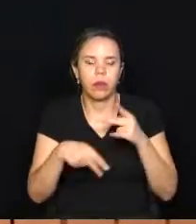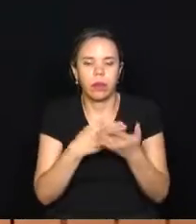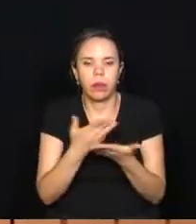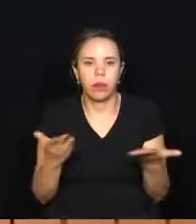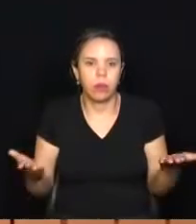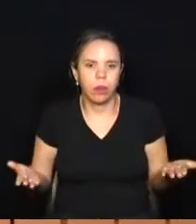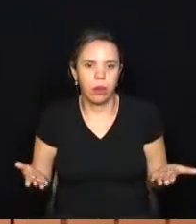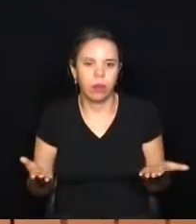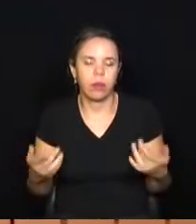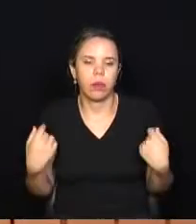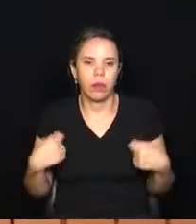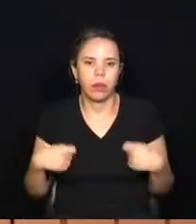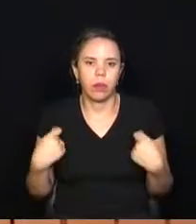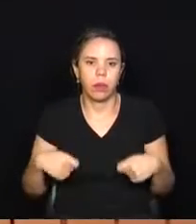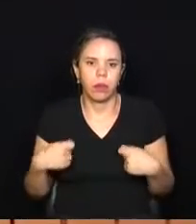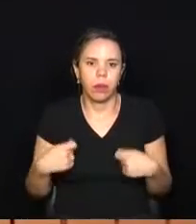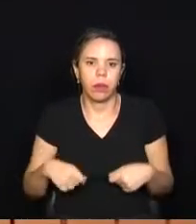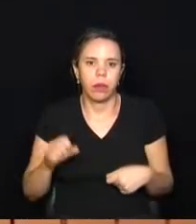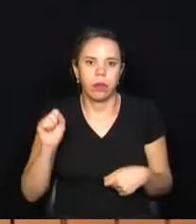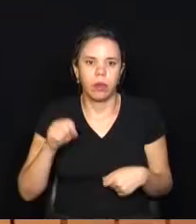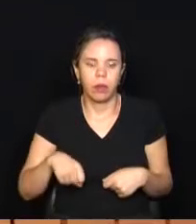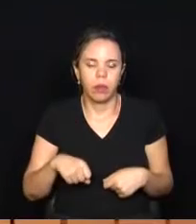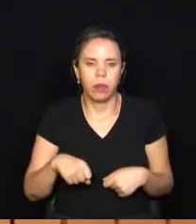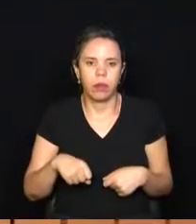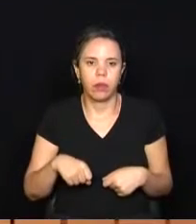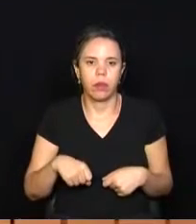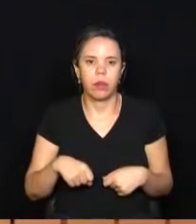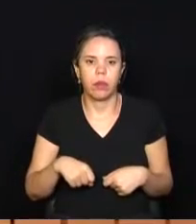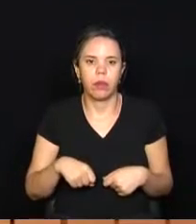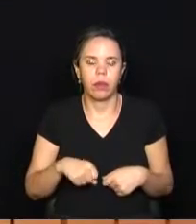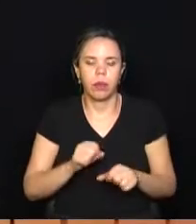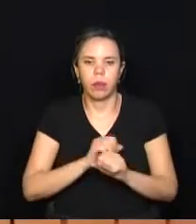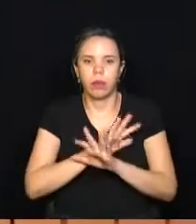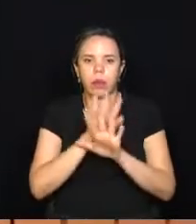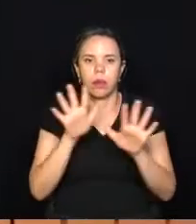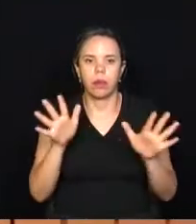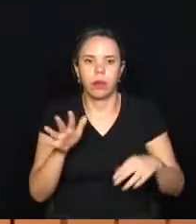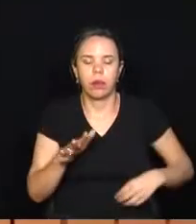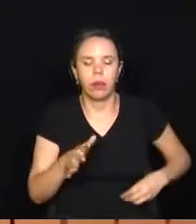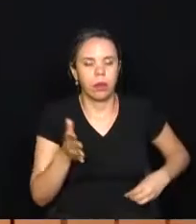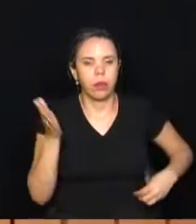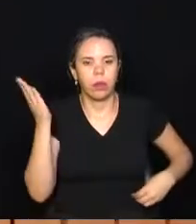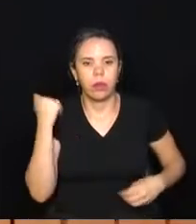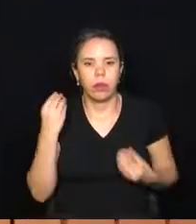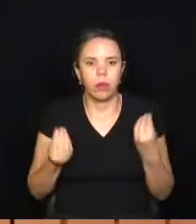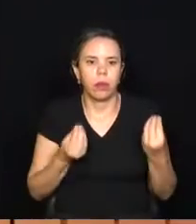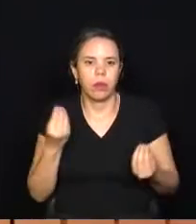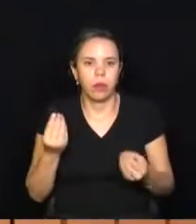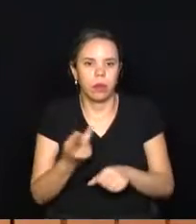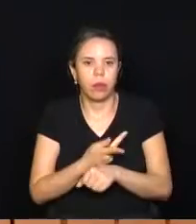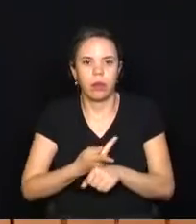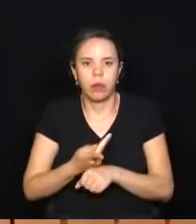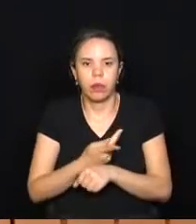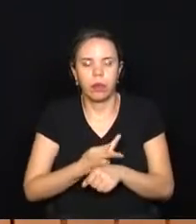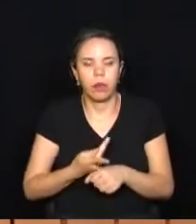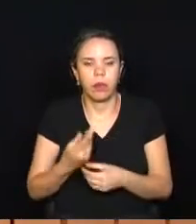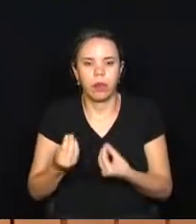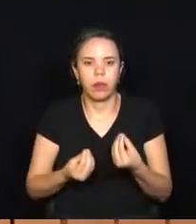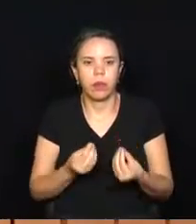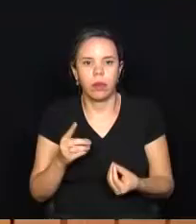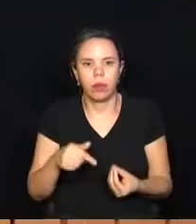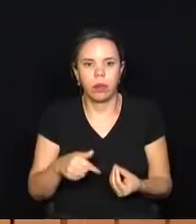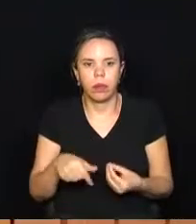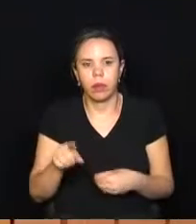A população precisa, sim, ser esclarecida, saber como ela procurar, saber como ela